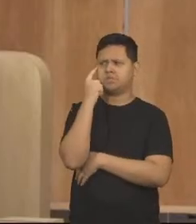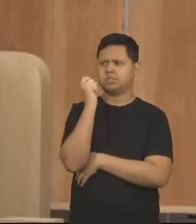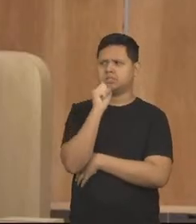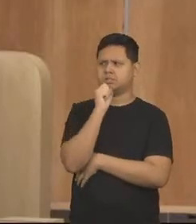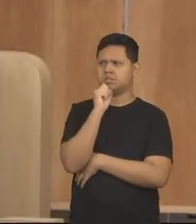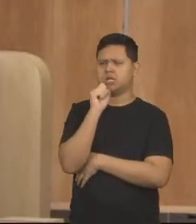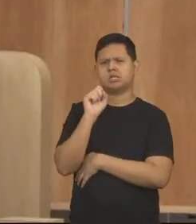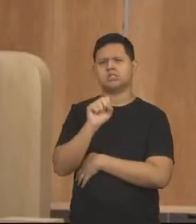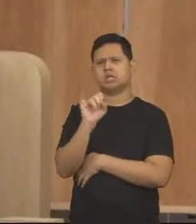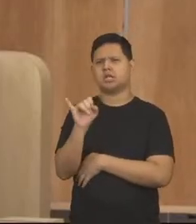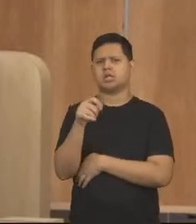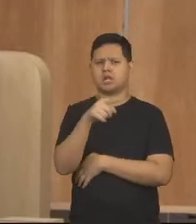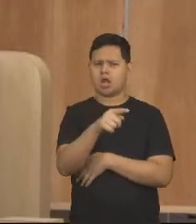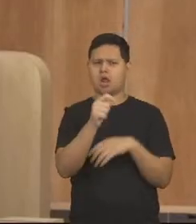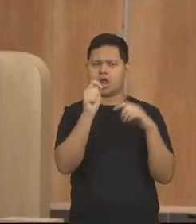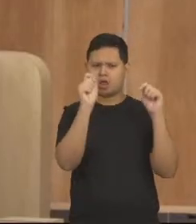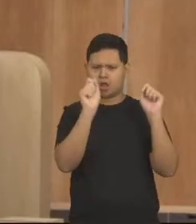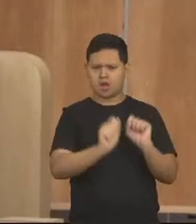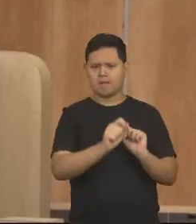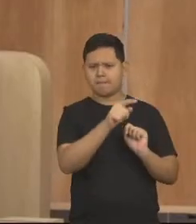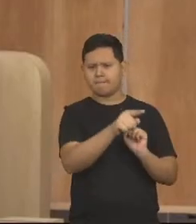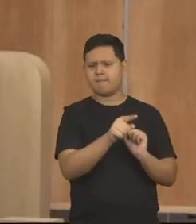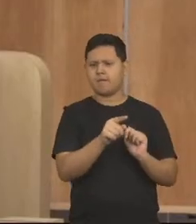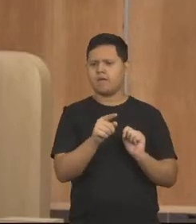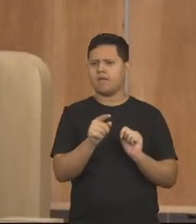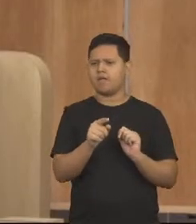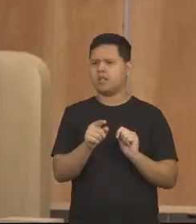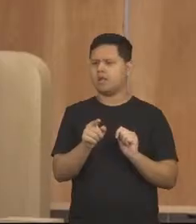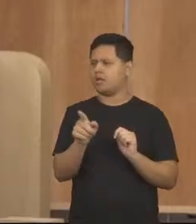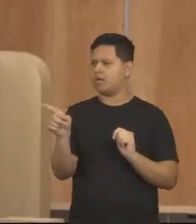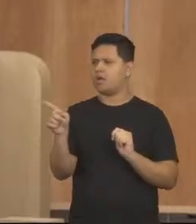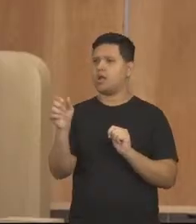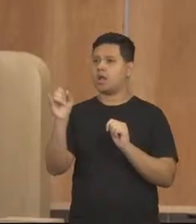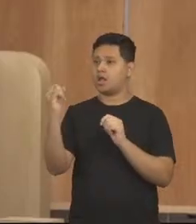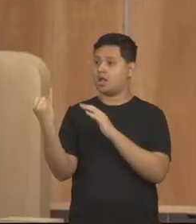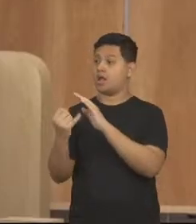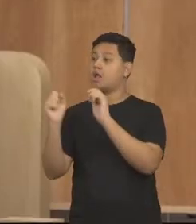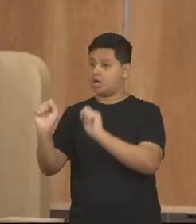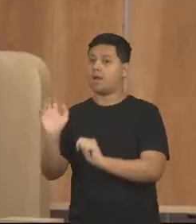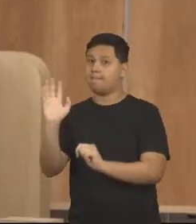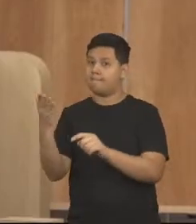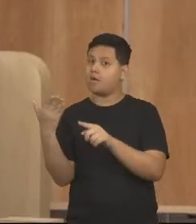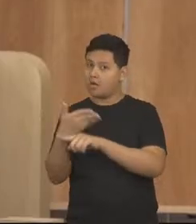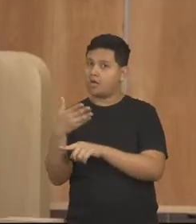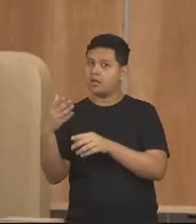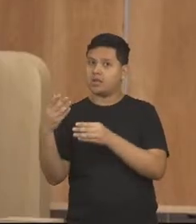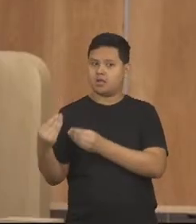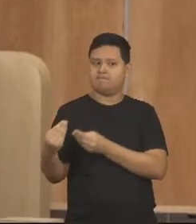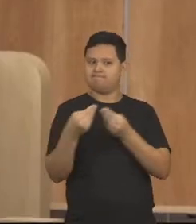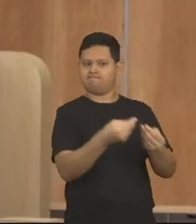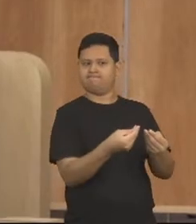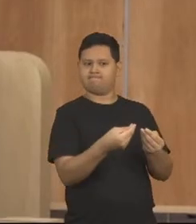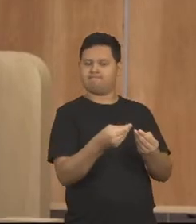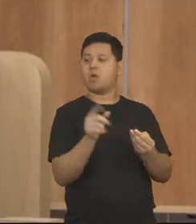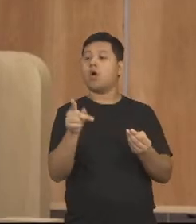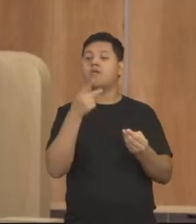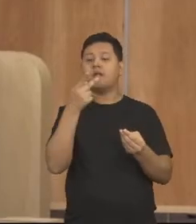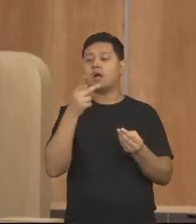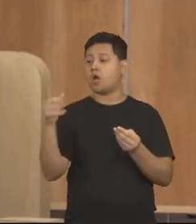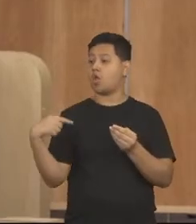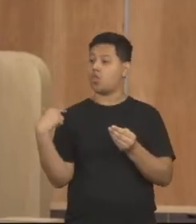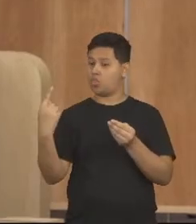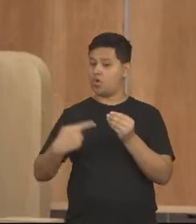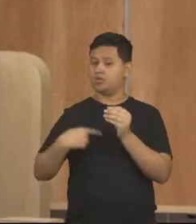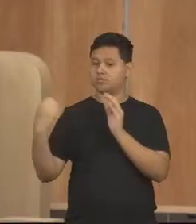com a aprovação dessa lei, se elas já podem fazer a doação esse ano. Então, para deixar bem claro para as pessoas que o imposto de renda que nós